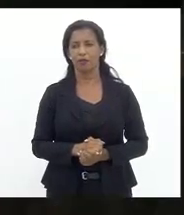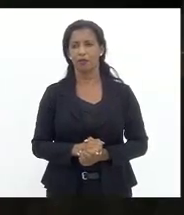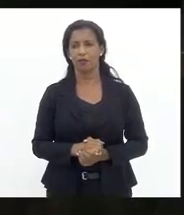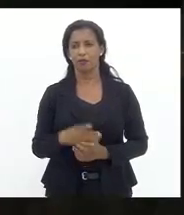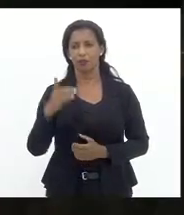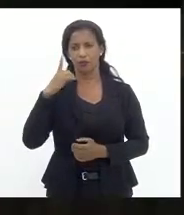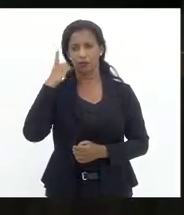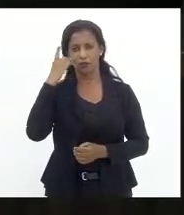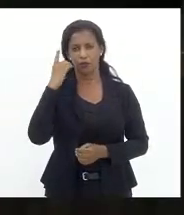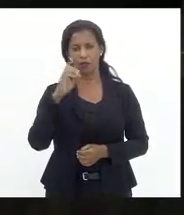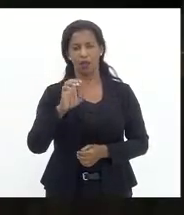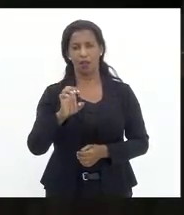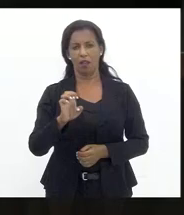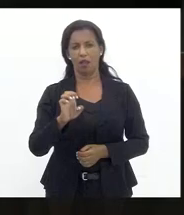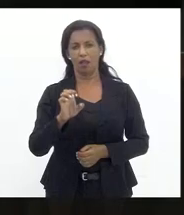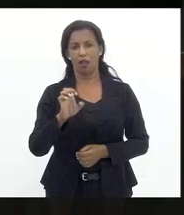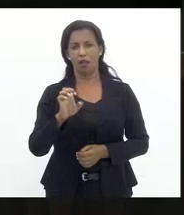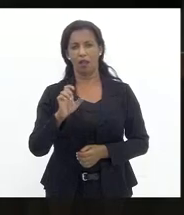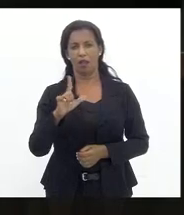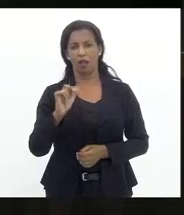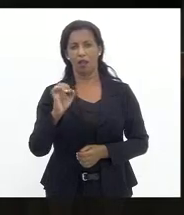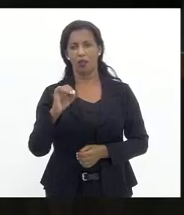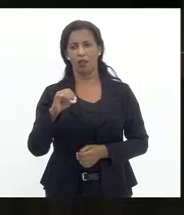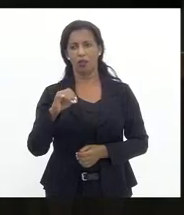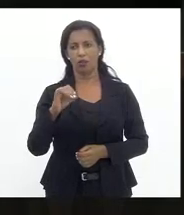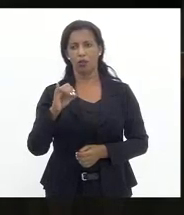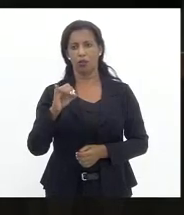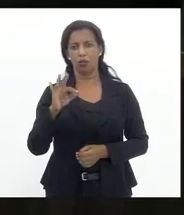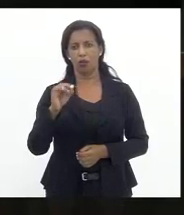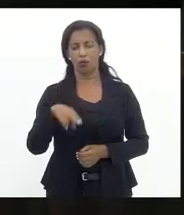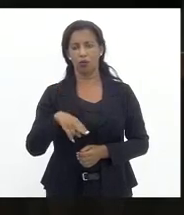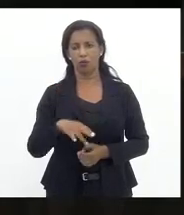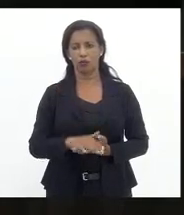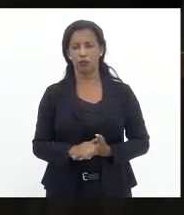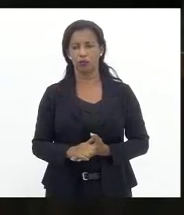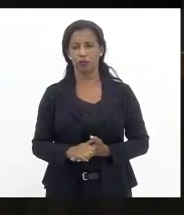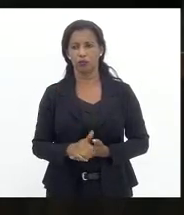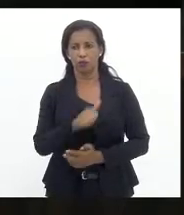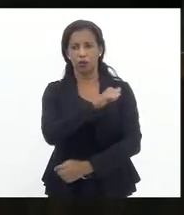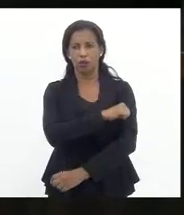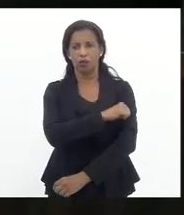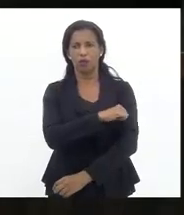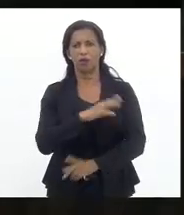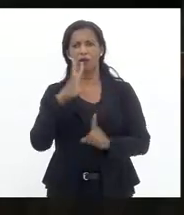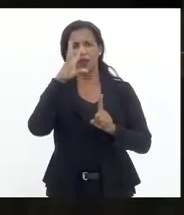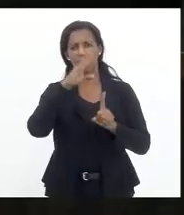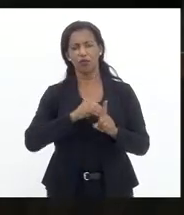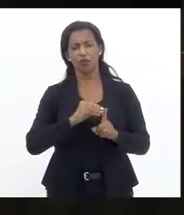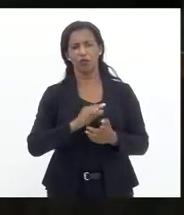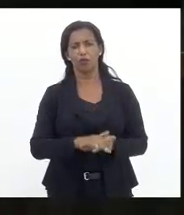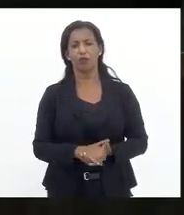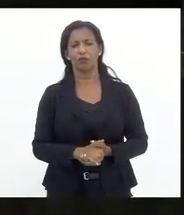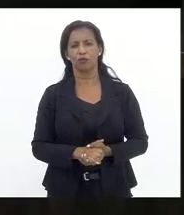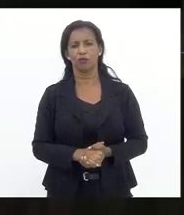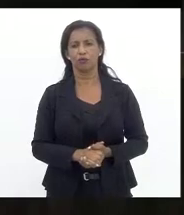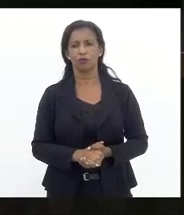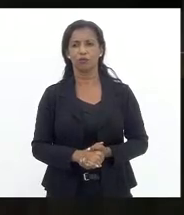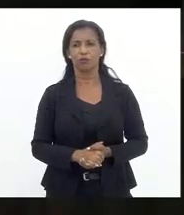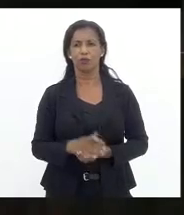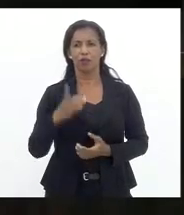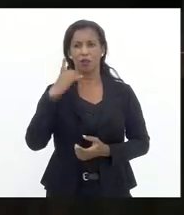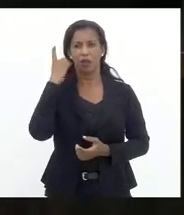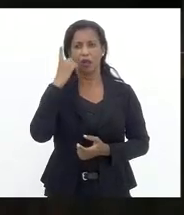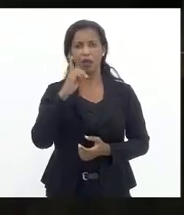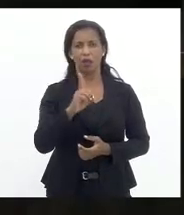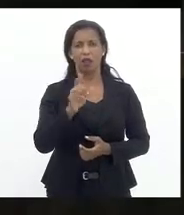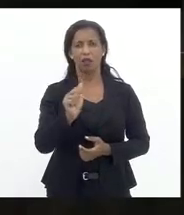Deputado Wellington José. Deputado Wellington José. Deputada enfermeira, seu som está aberto. Deputada